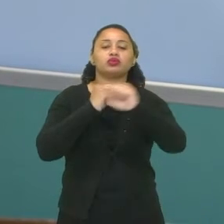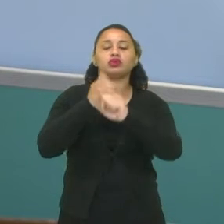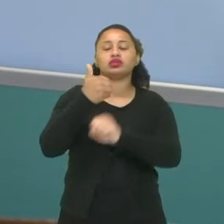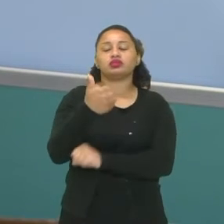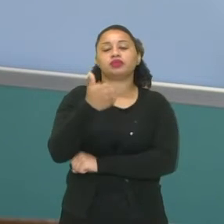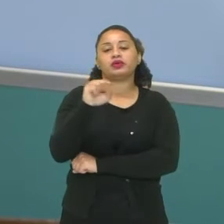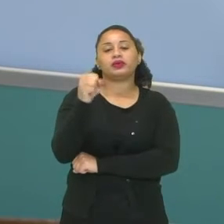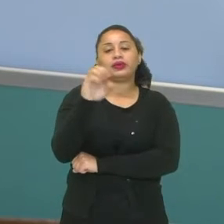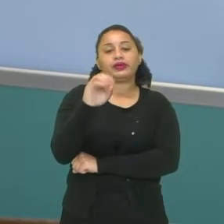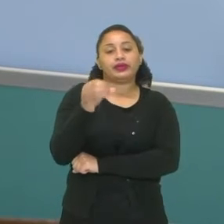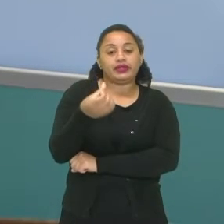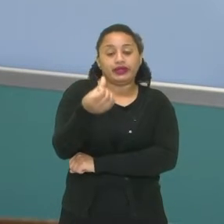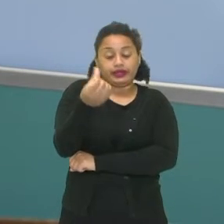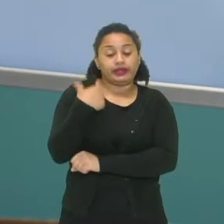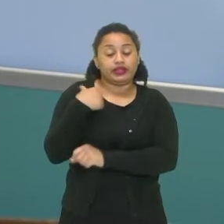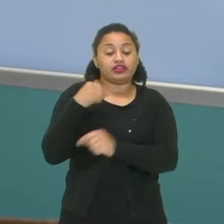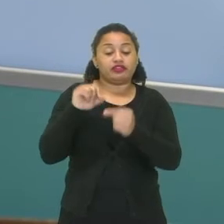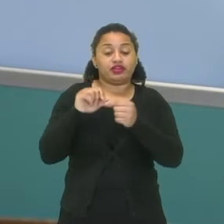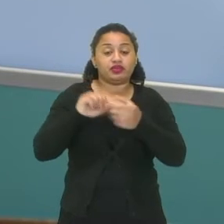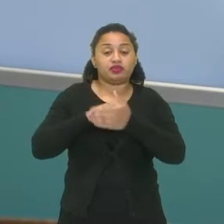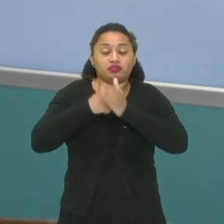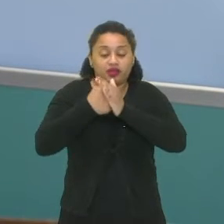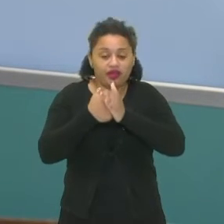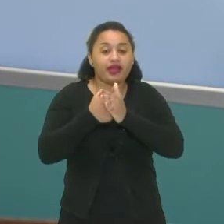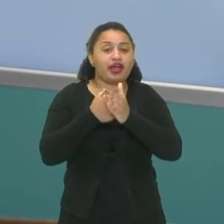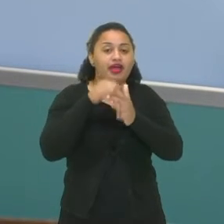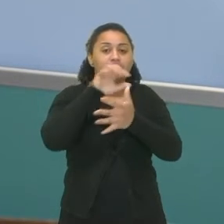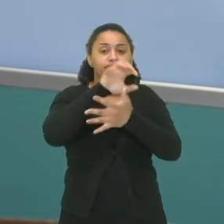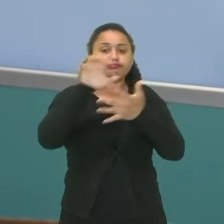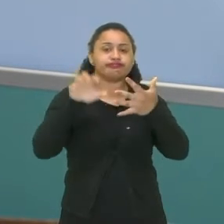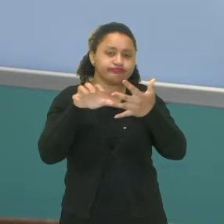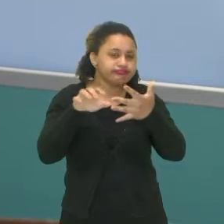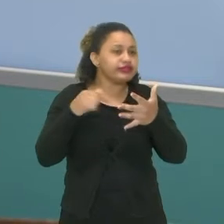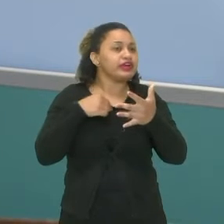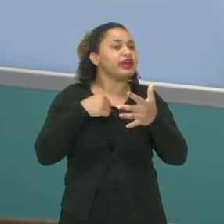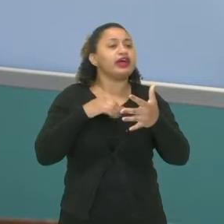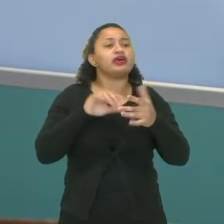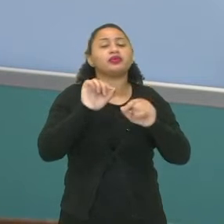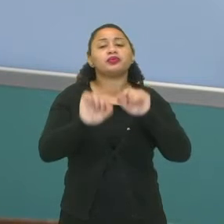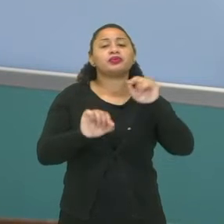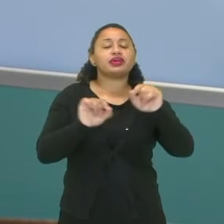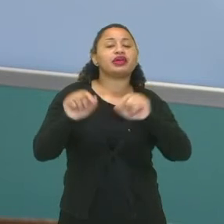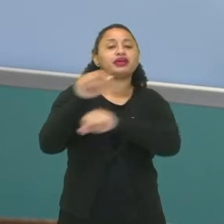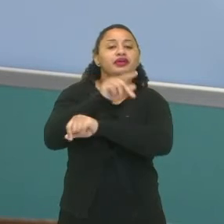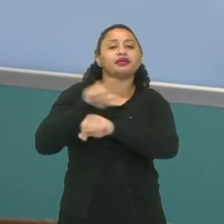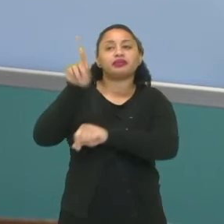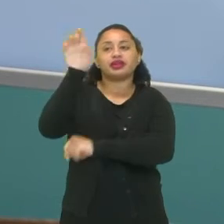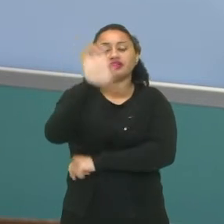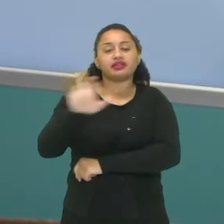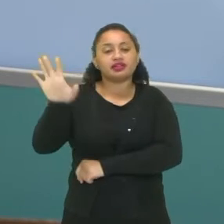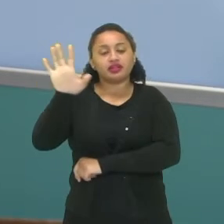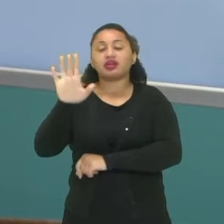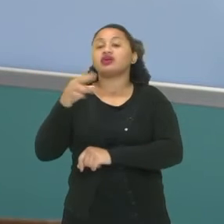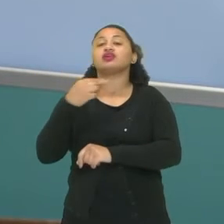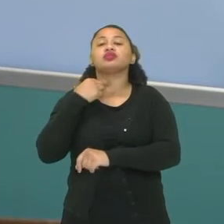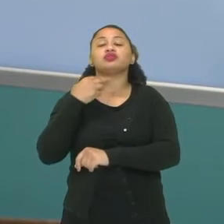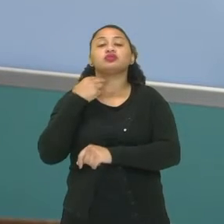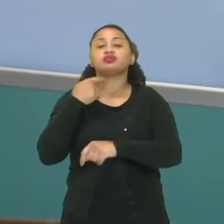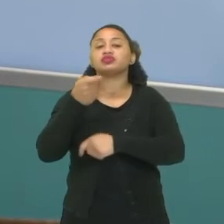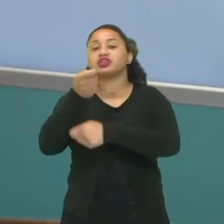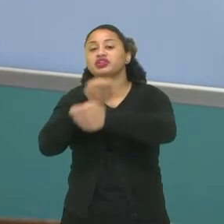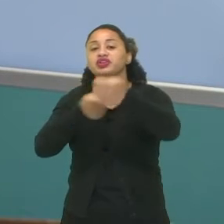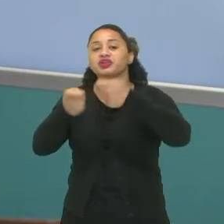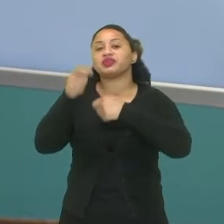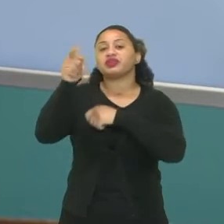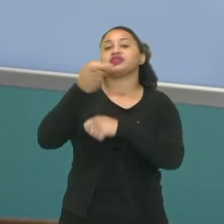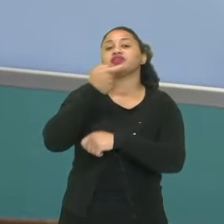1806, decretado bloqueio continental, o que impedia que países europeus comercializassem com a Inglaterra.